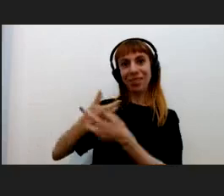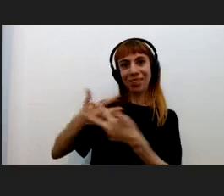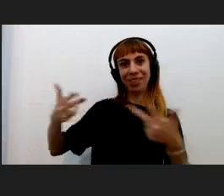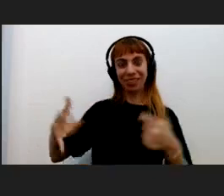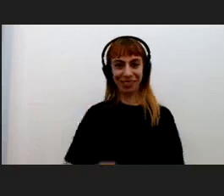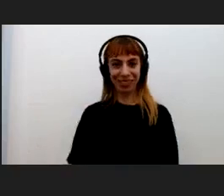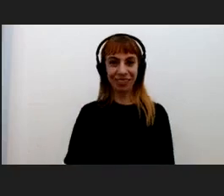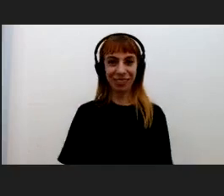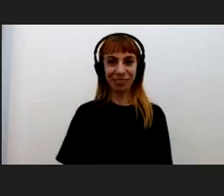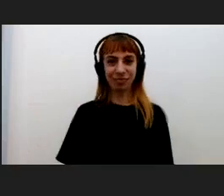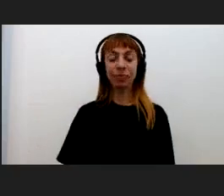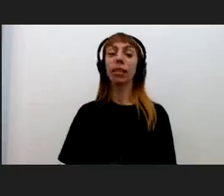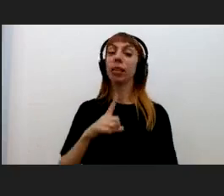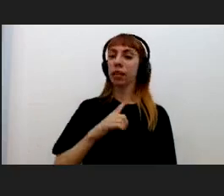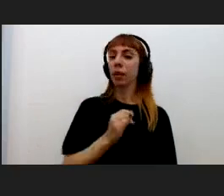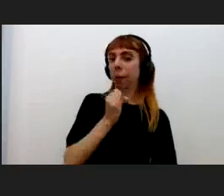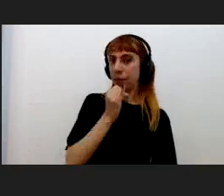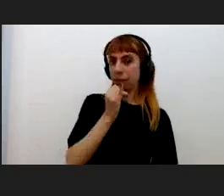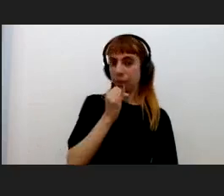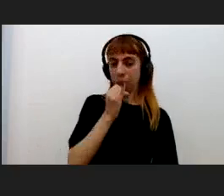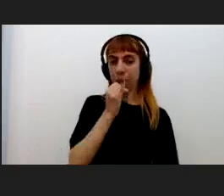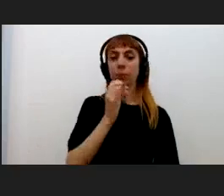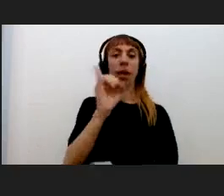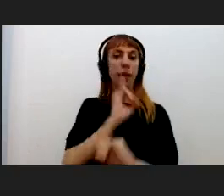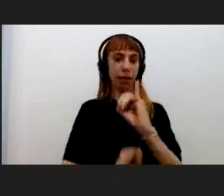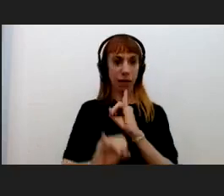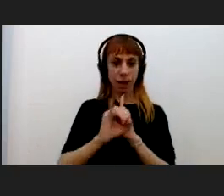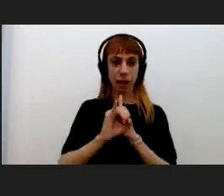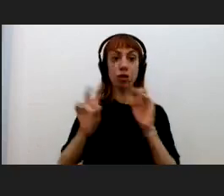né? Hoje em dia a gente vê muito a respeito do